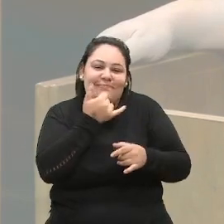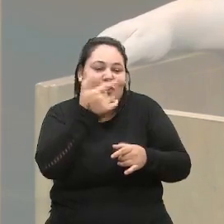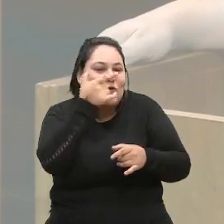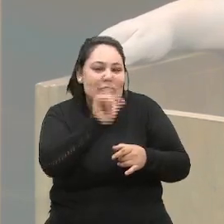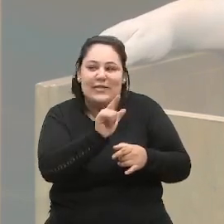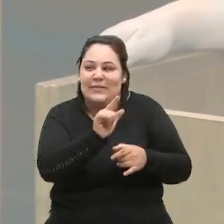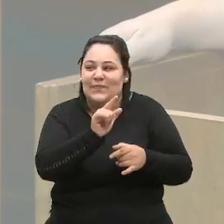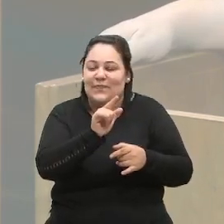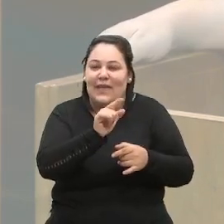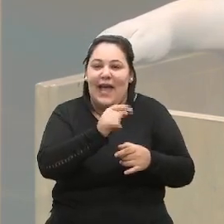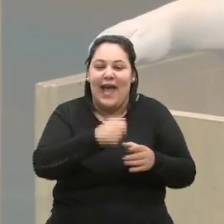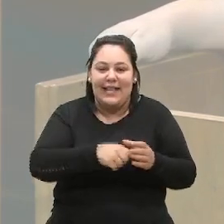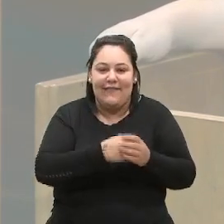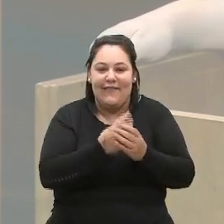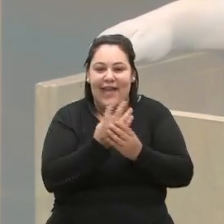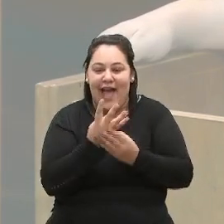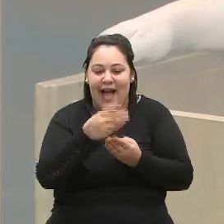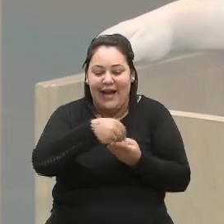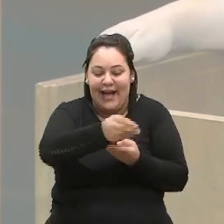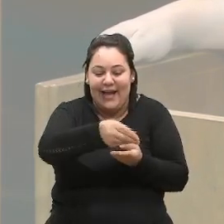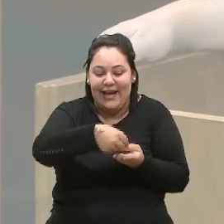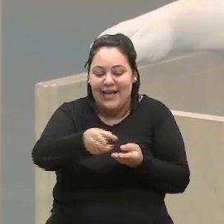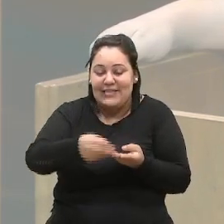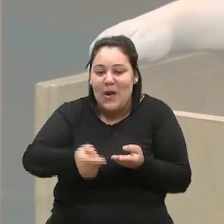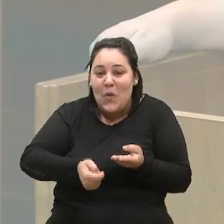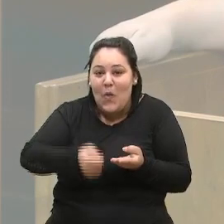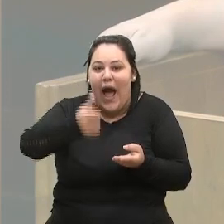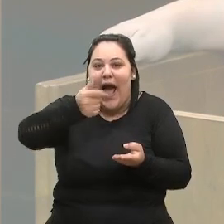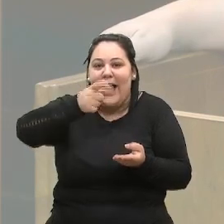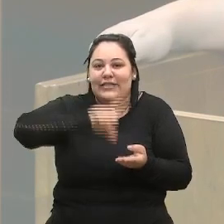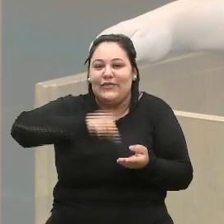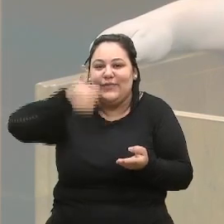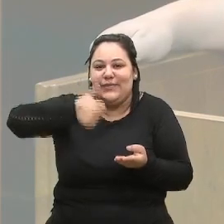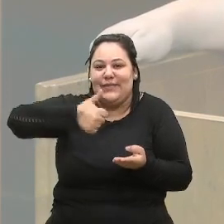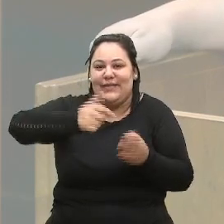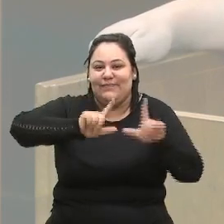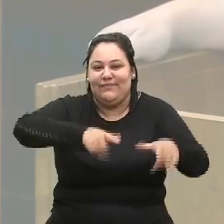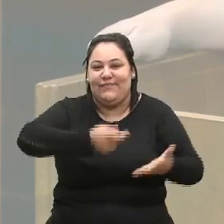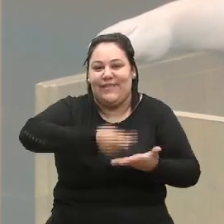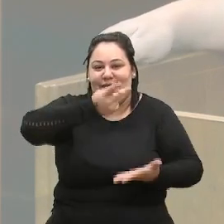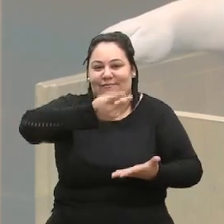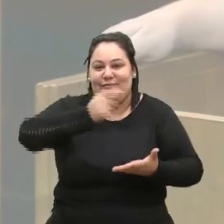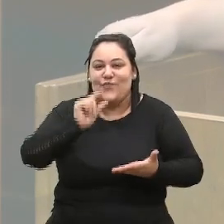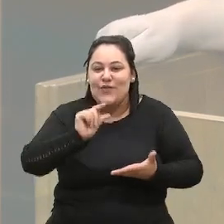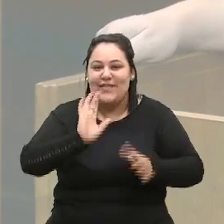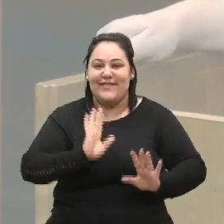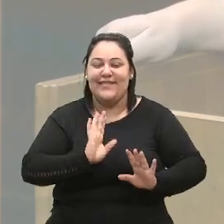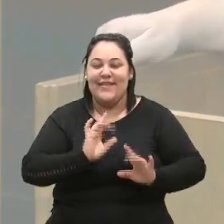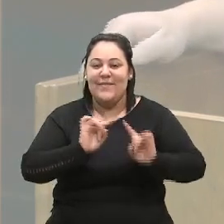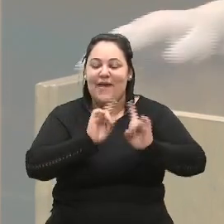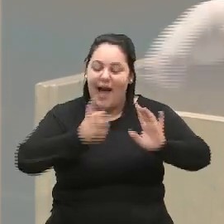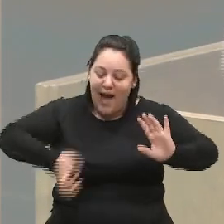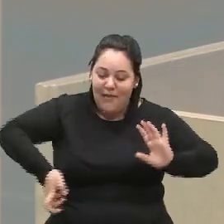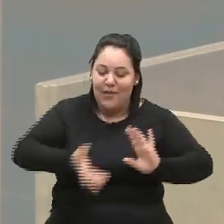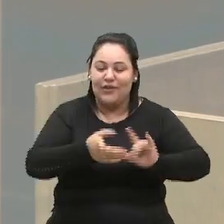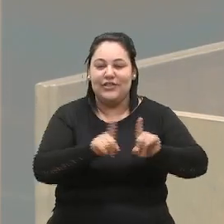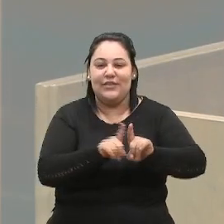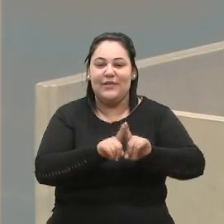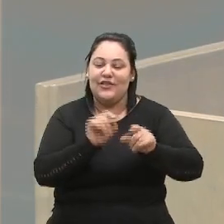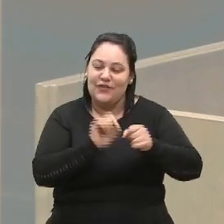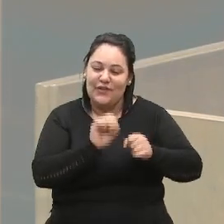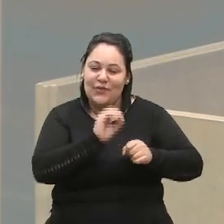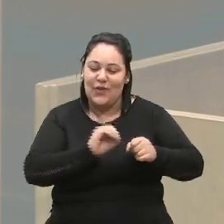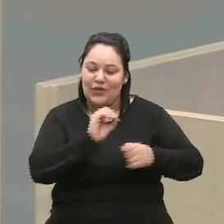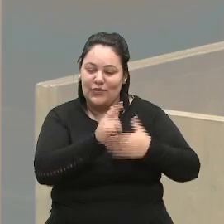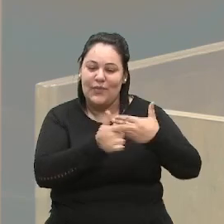Canastra, quase levamos o primeiro lugar lá, foi por pouco. Mas na bocha também a gente fez um bom papel. Só a